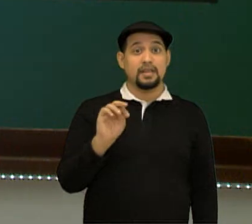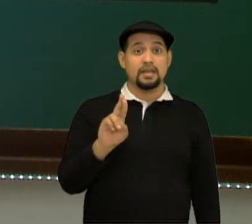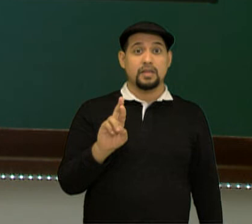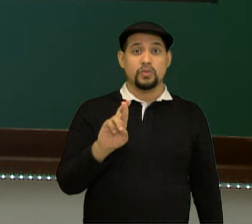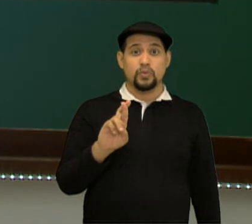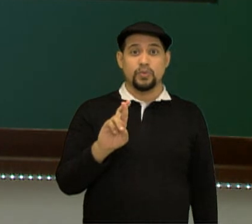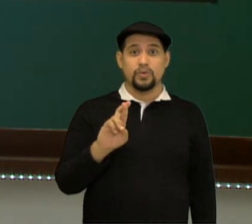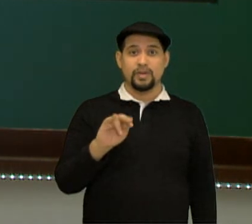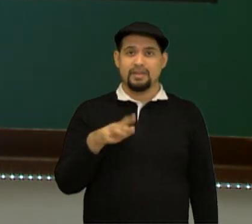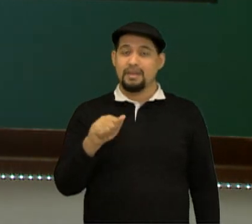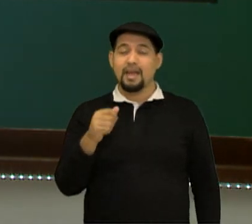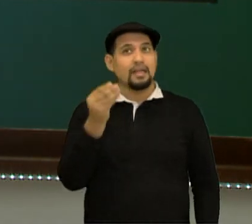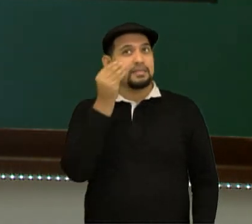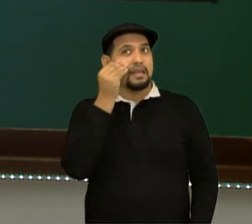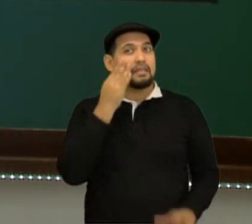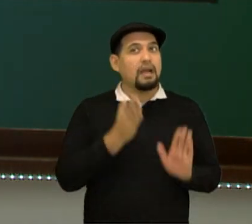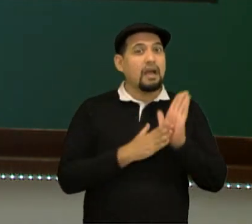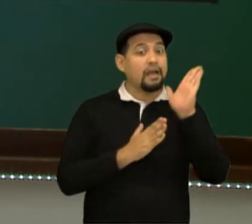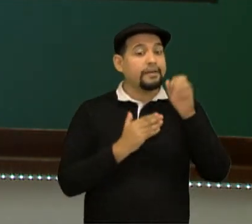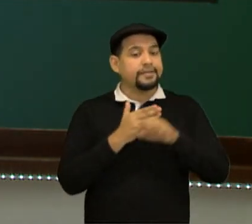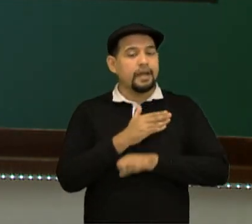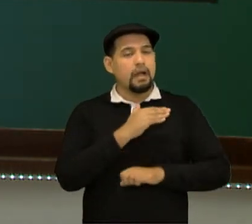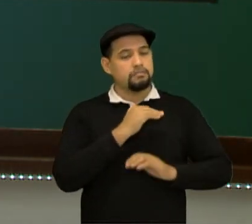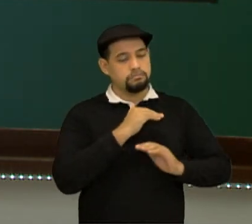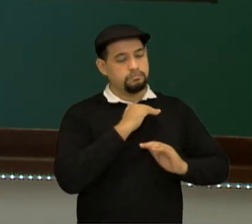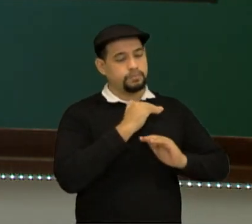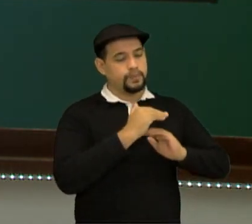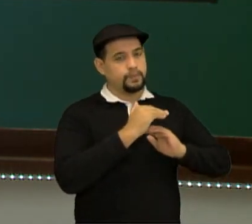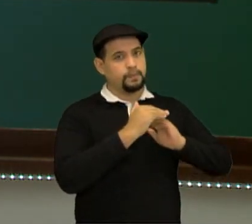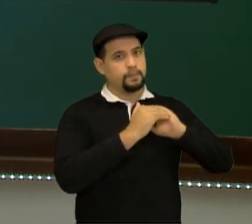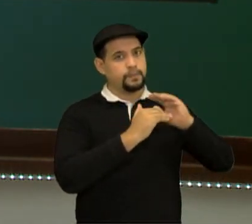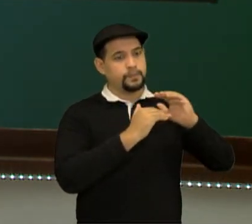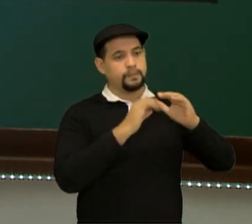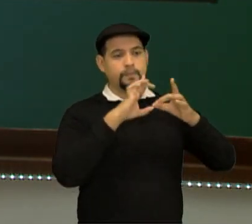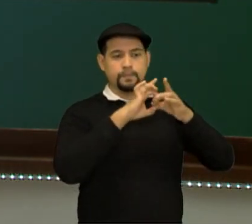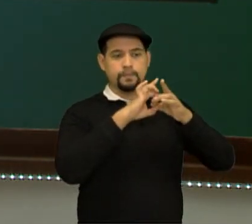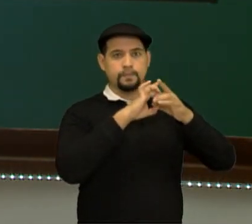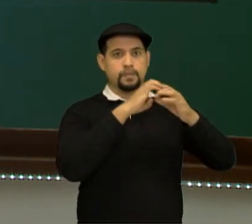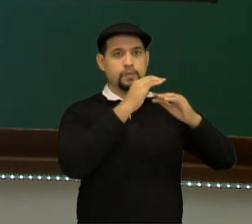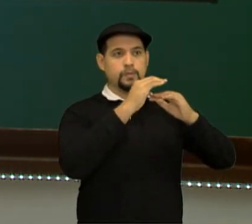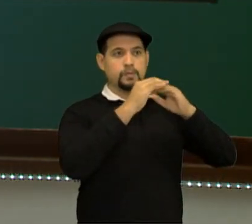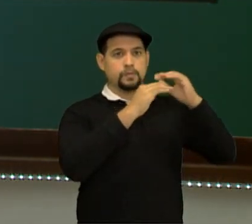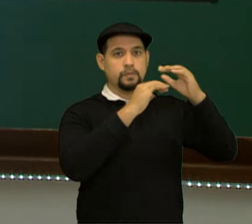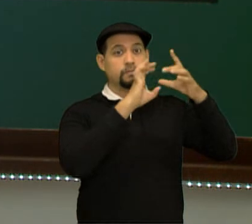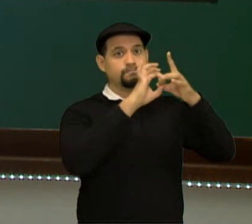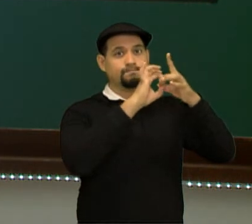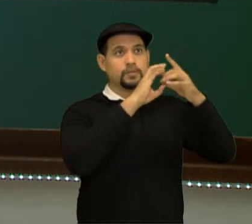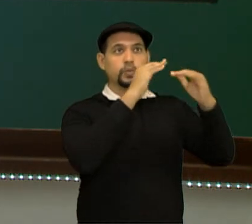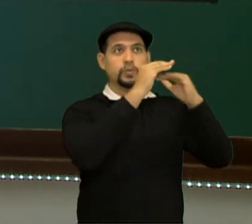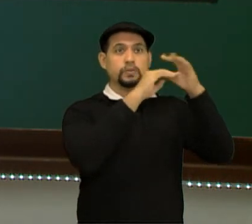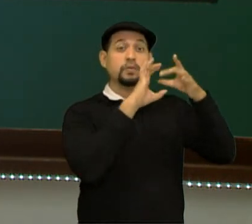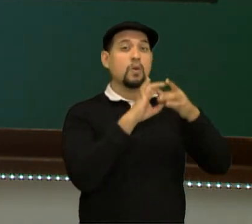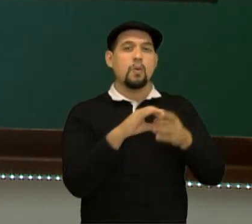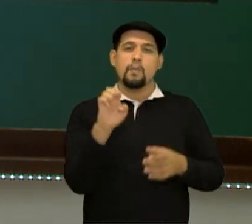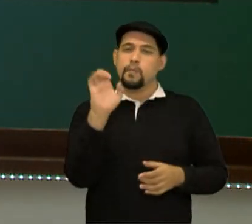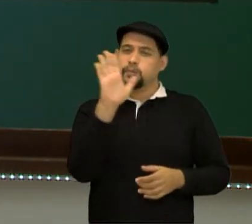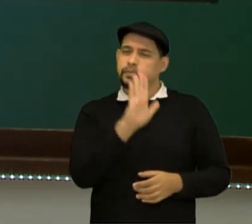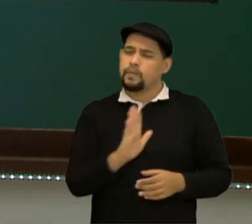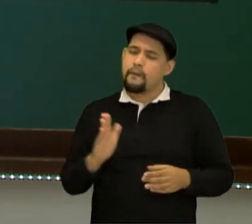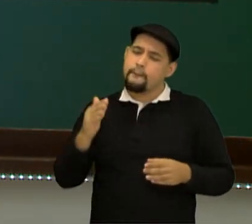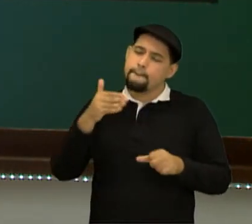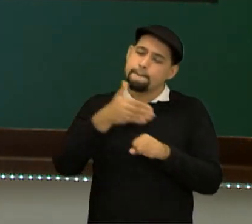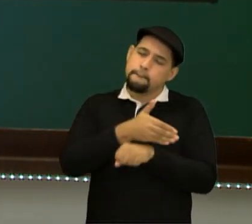estava se candidatando então gradativamente a gente percebe que não europeia os países foram entrando